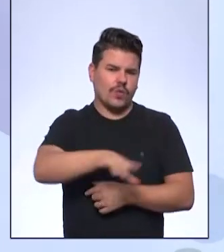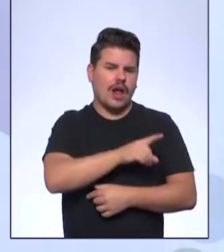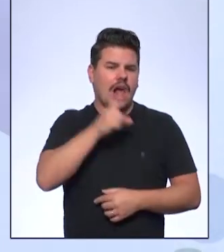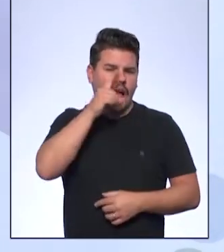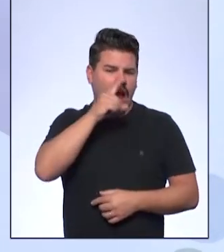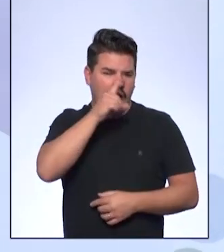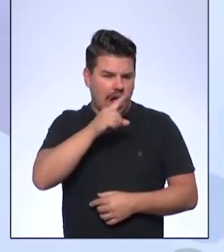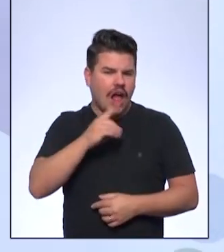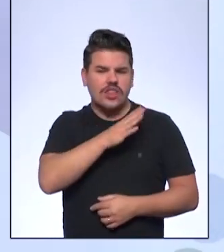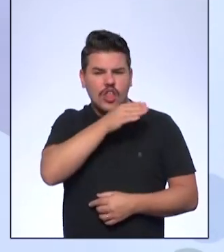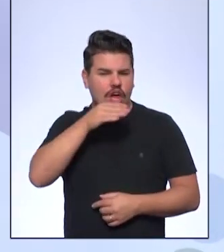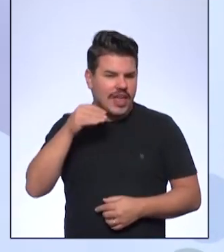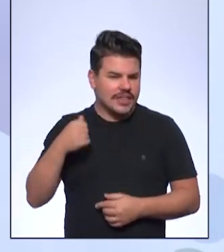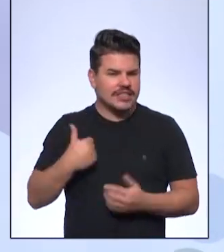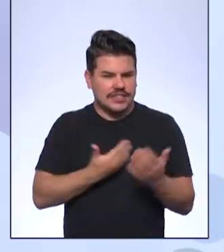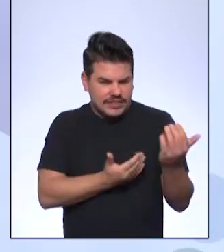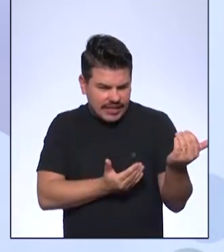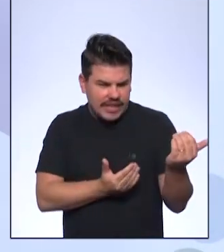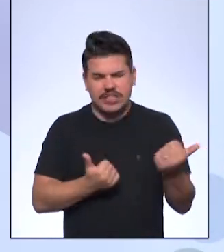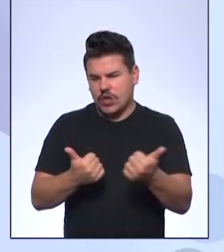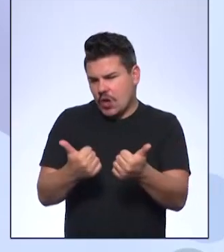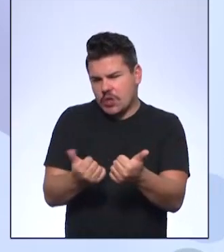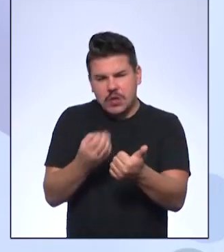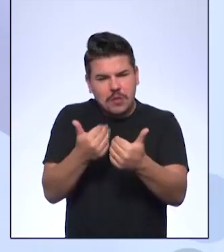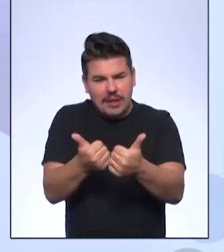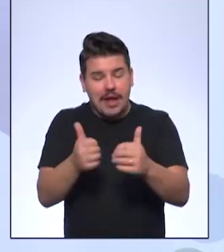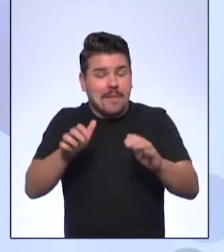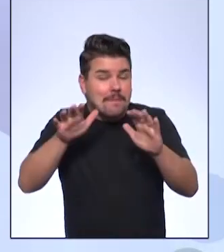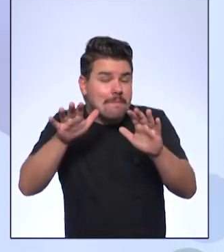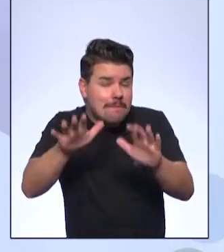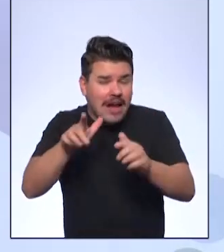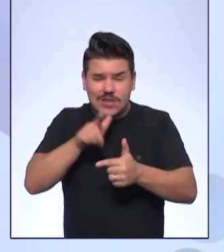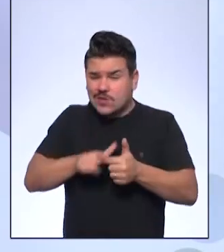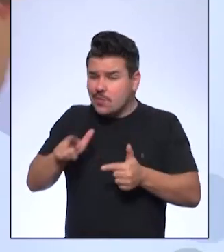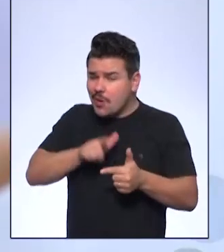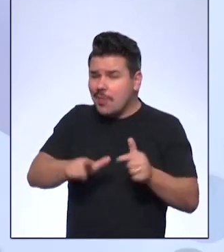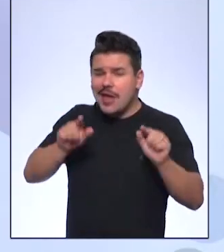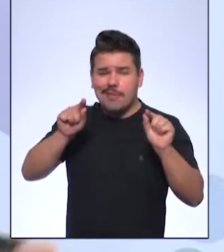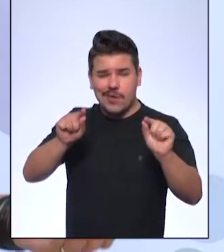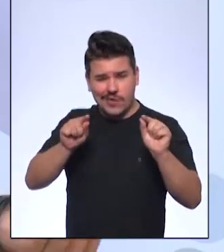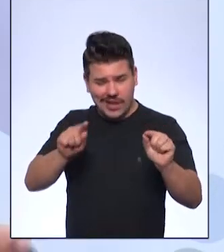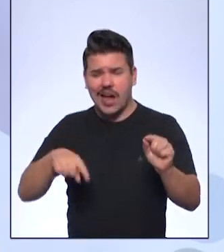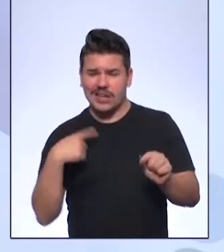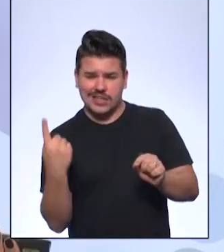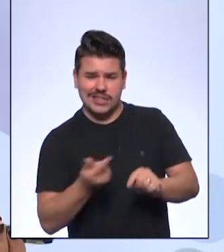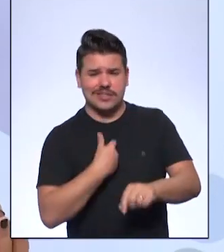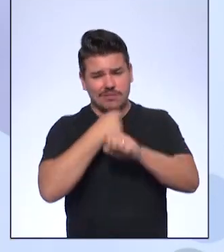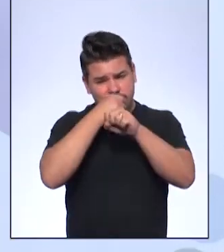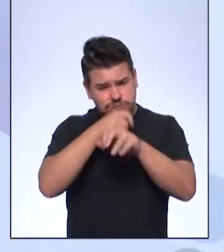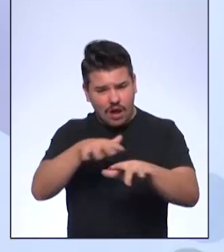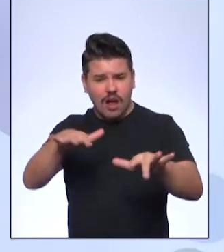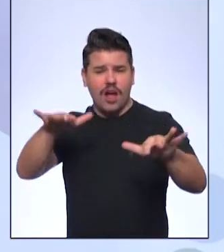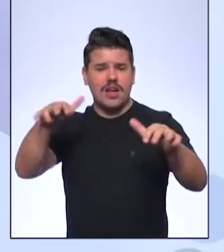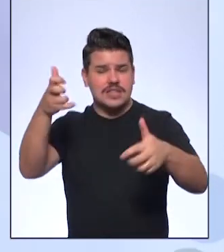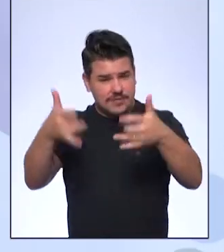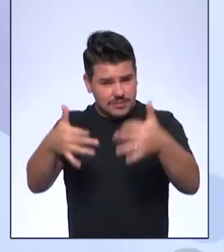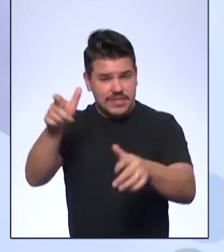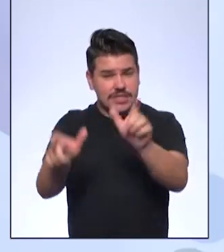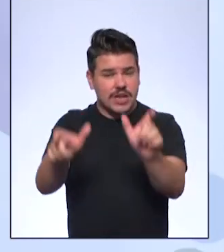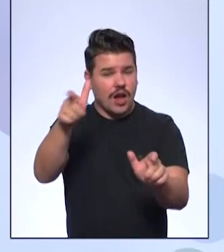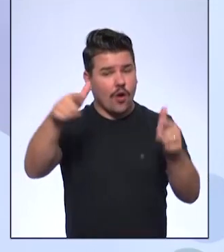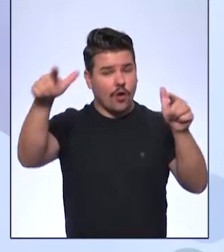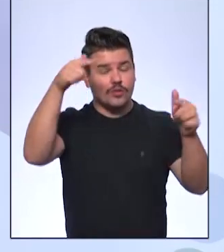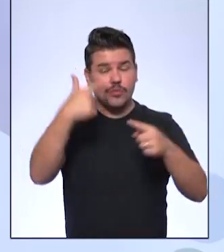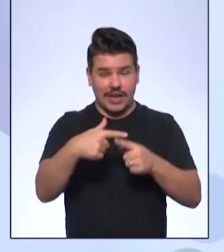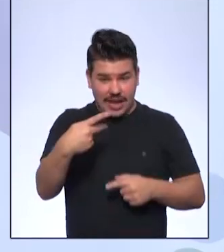para a gente, não é nada muito fora. Só que o problema é que, assim, a gente estende isso para outras áreas. A gente está